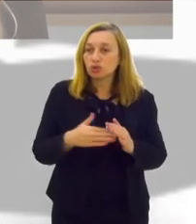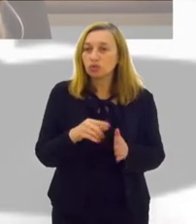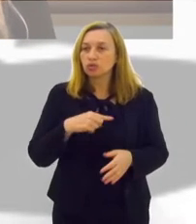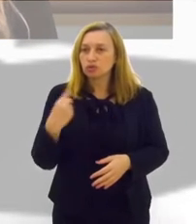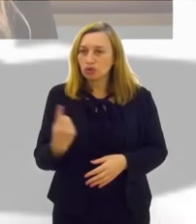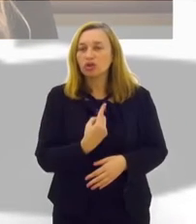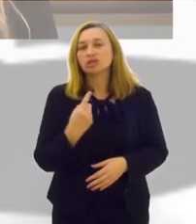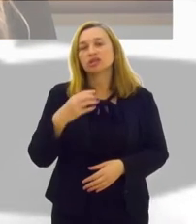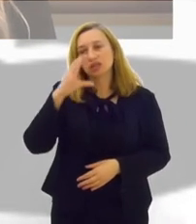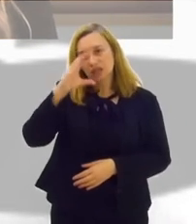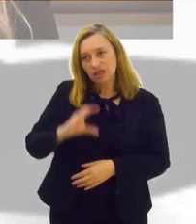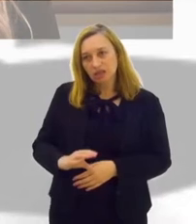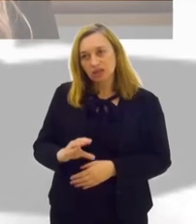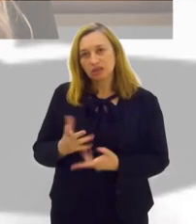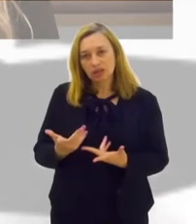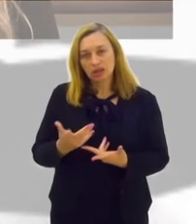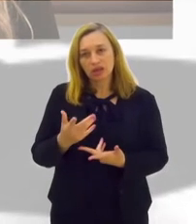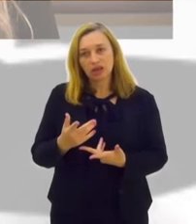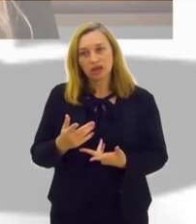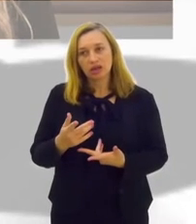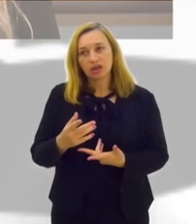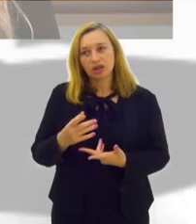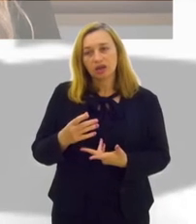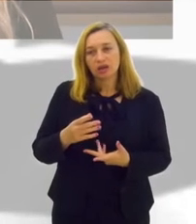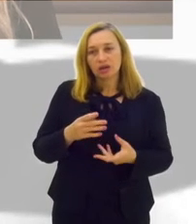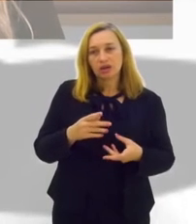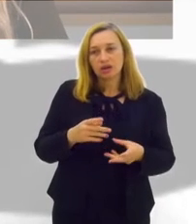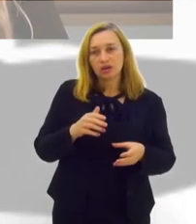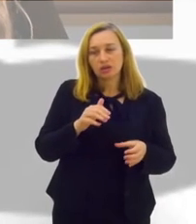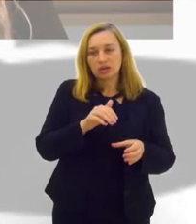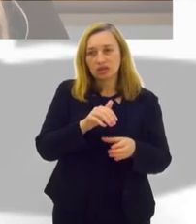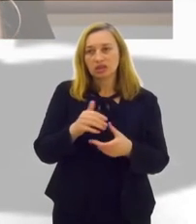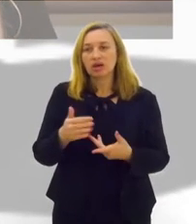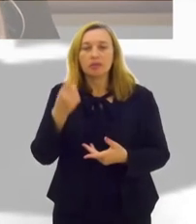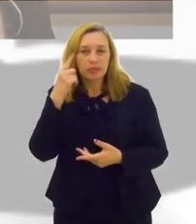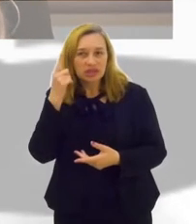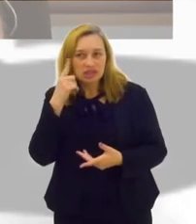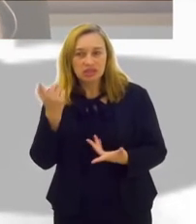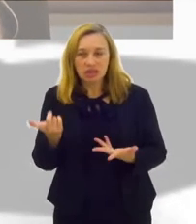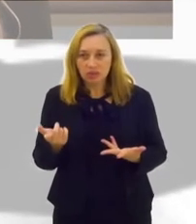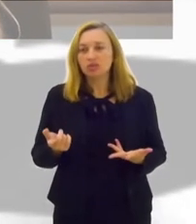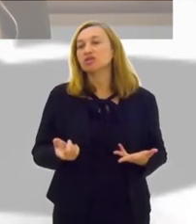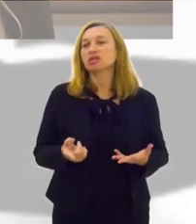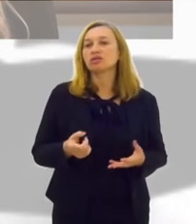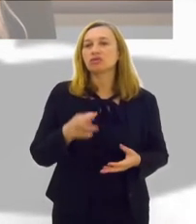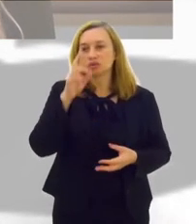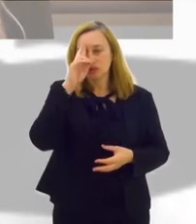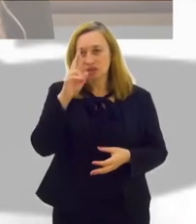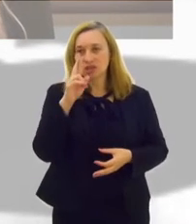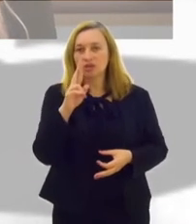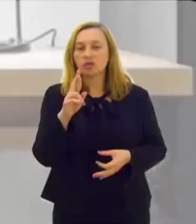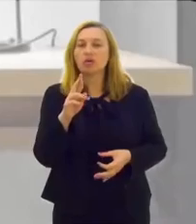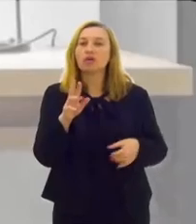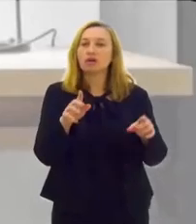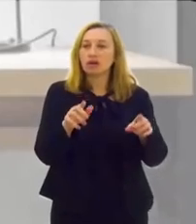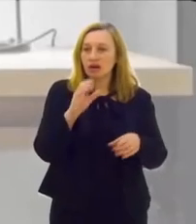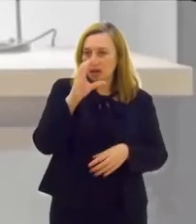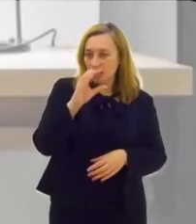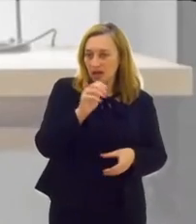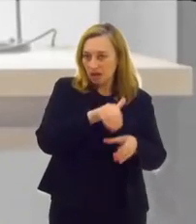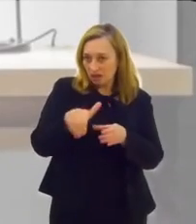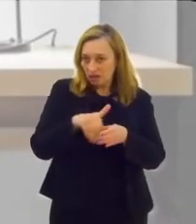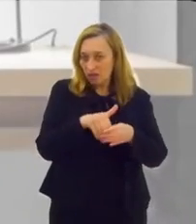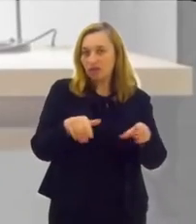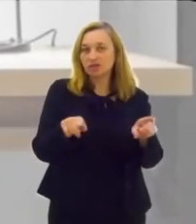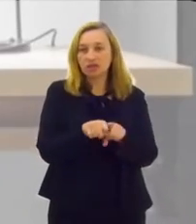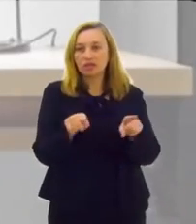que todos nós, eleitores, pensamos. Nós queremos, porque eu sou, em última análise, também, além de ser juiz, sou eleitor, então, né, o